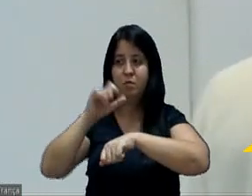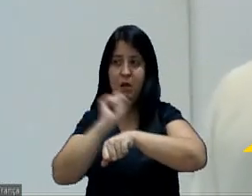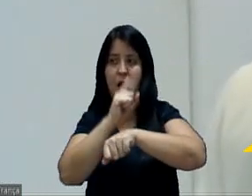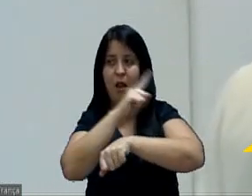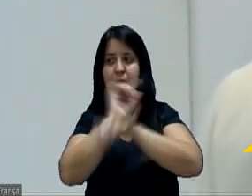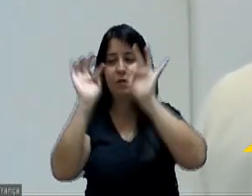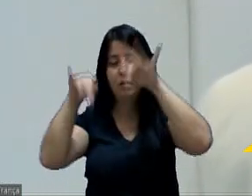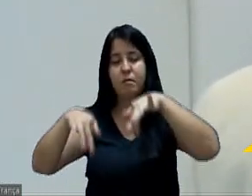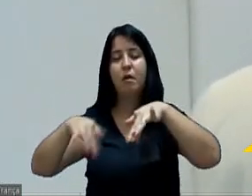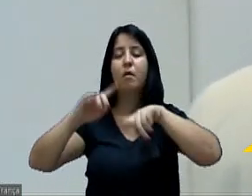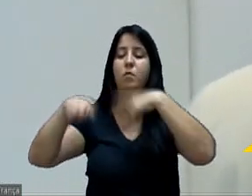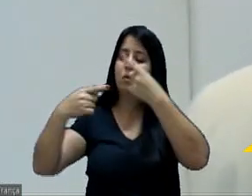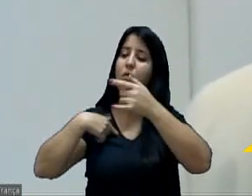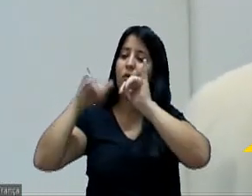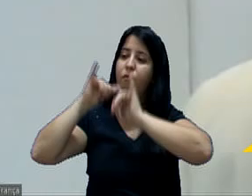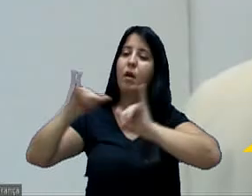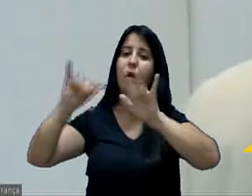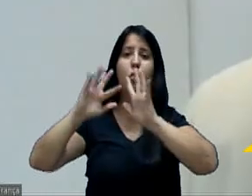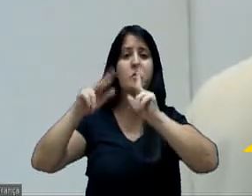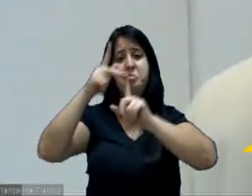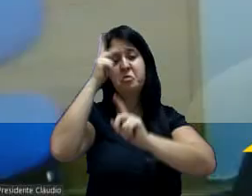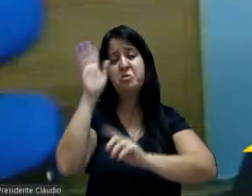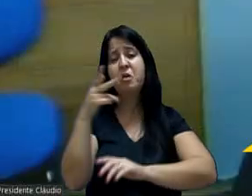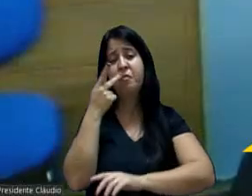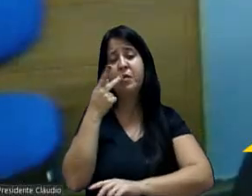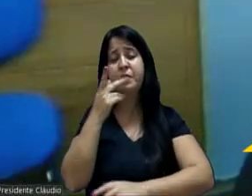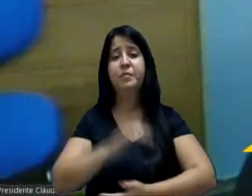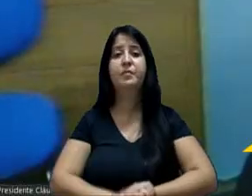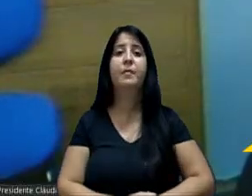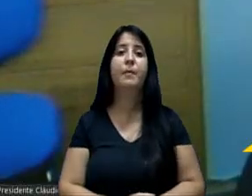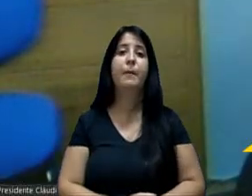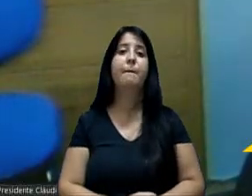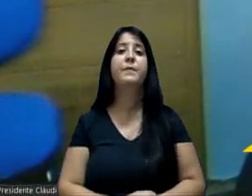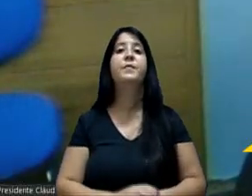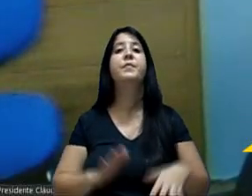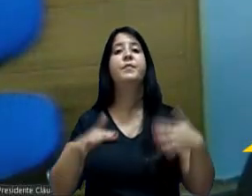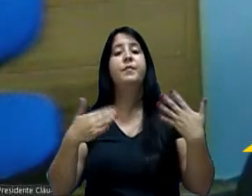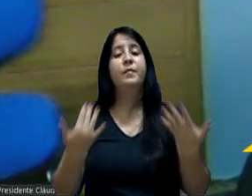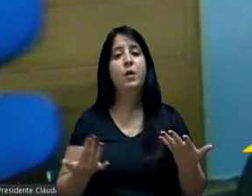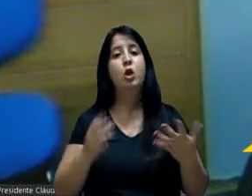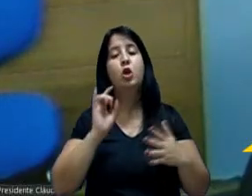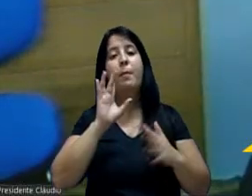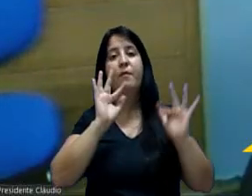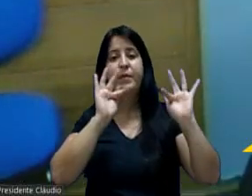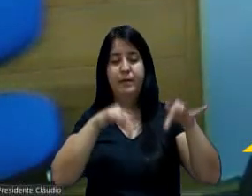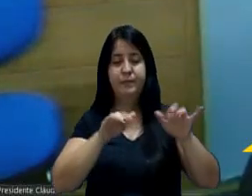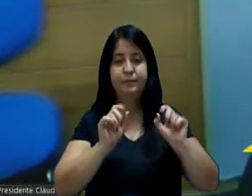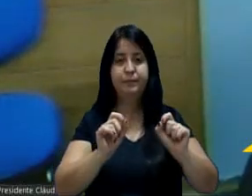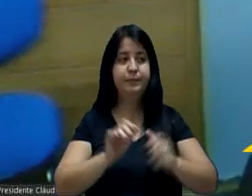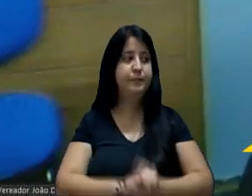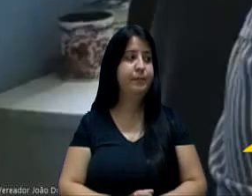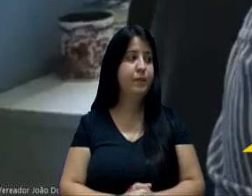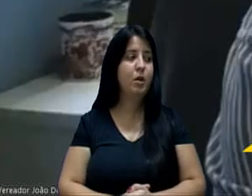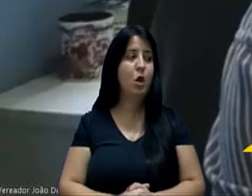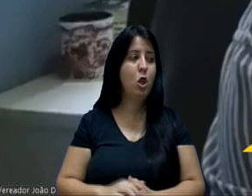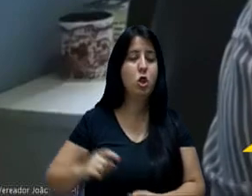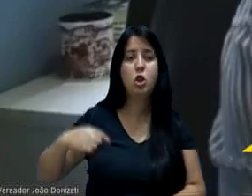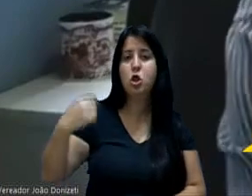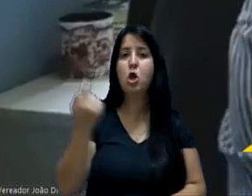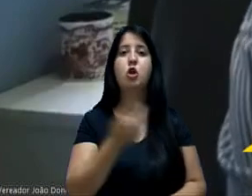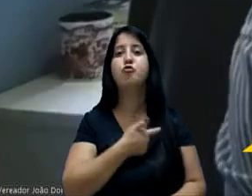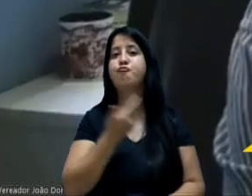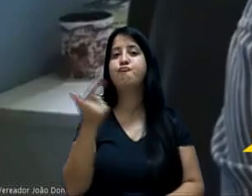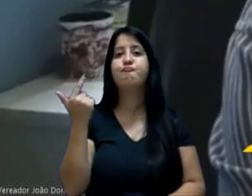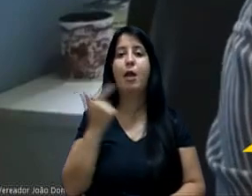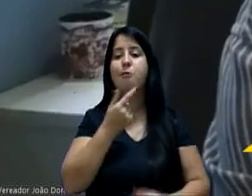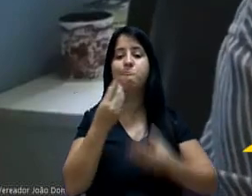porque acho que todo mundo já falou e nós vamos... Então, só para poder finalizar, nós não temos alternativa,